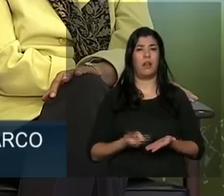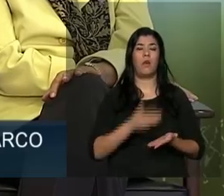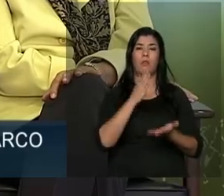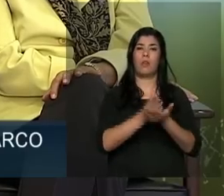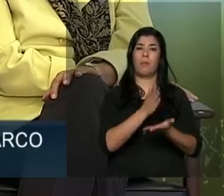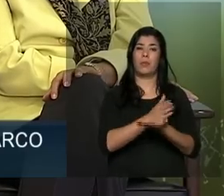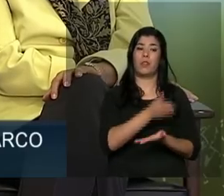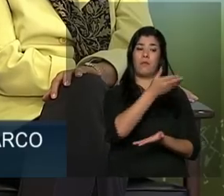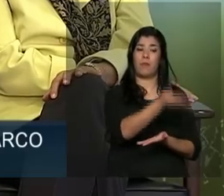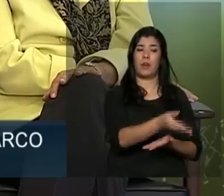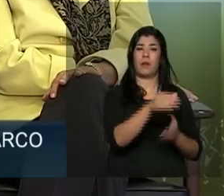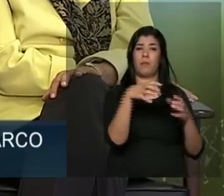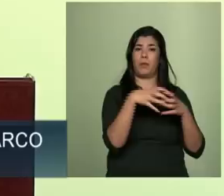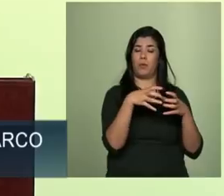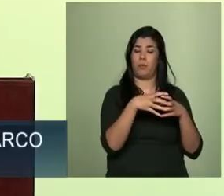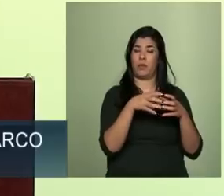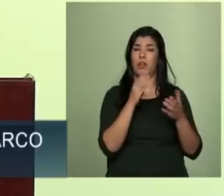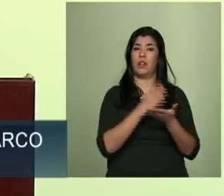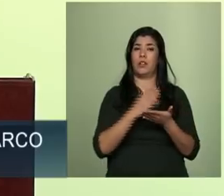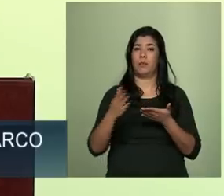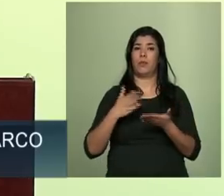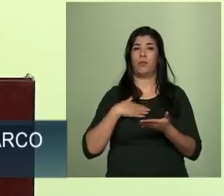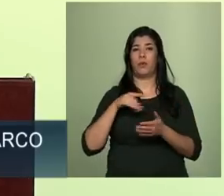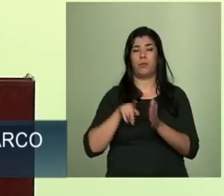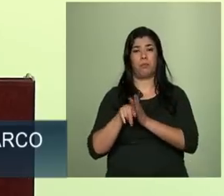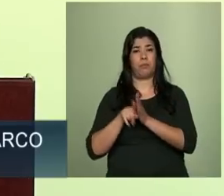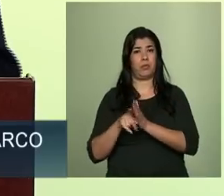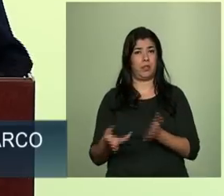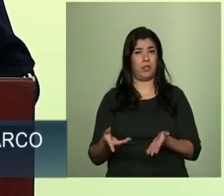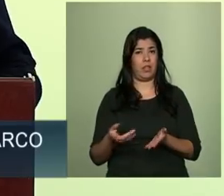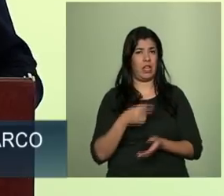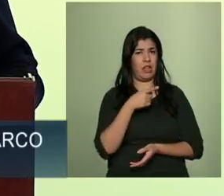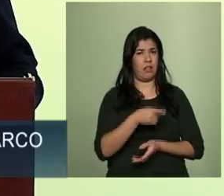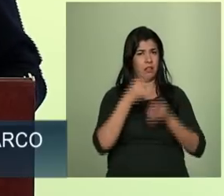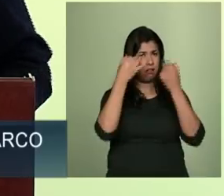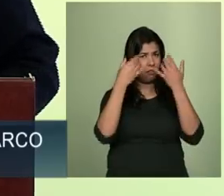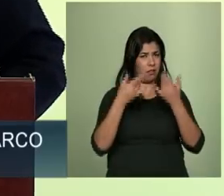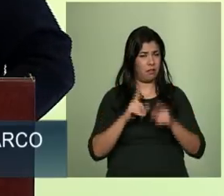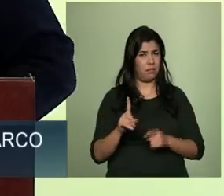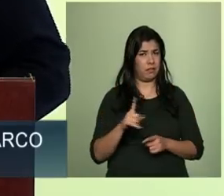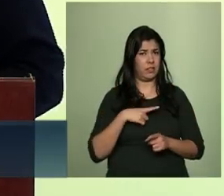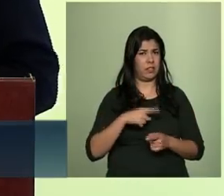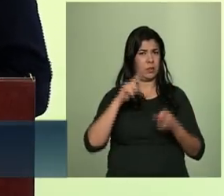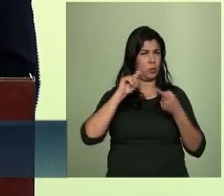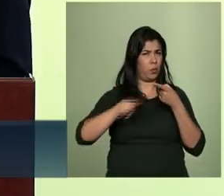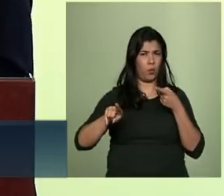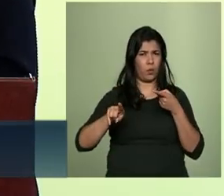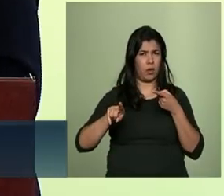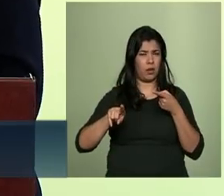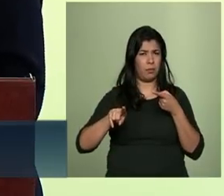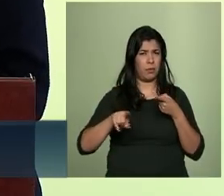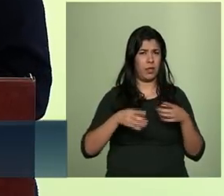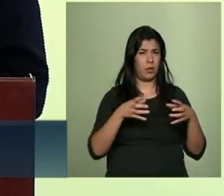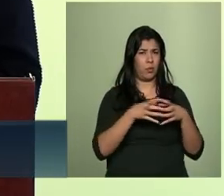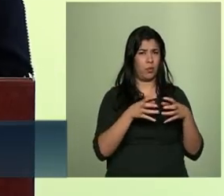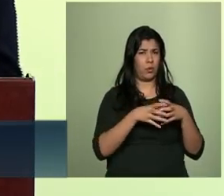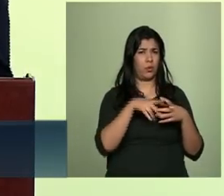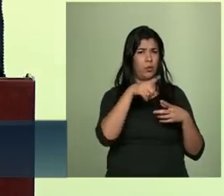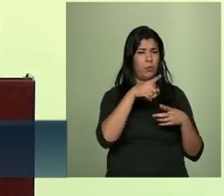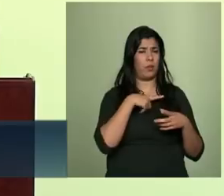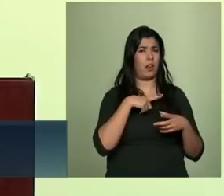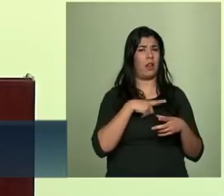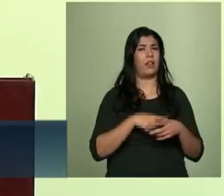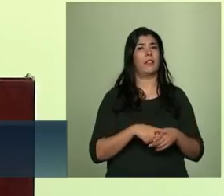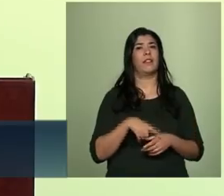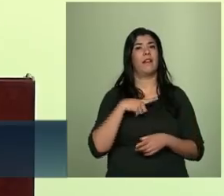que repartir sim. E detalhe, isso não está feito nada em desacordo com a turma do Armando, que está